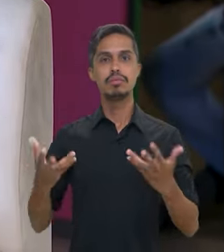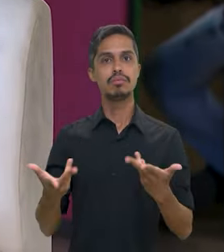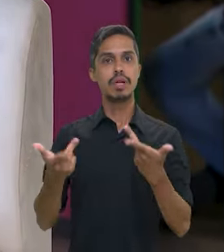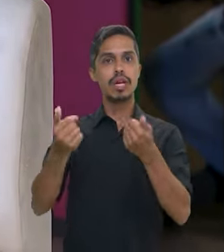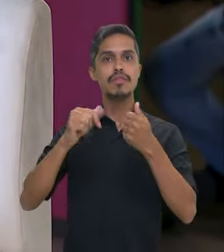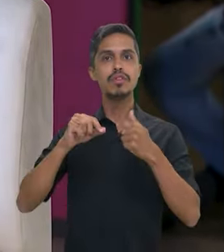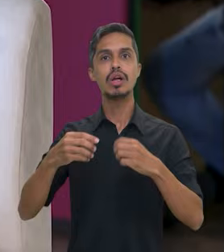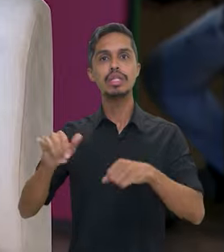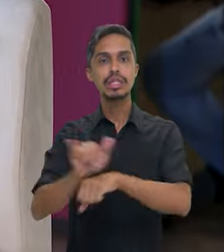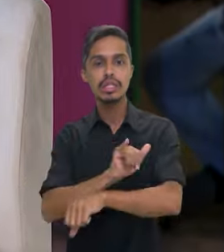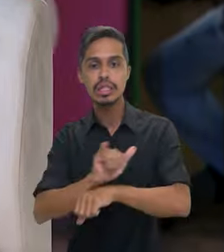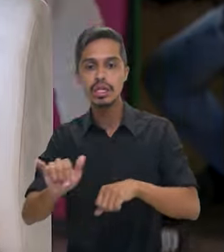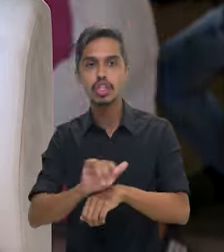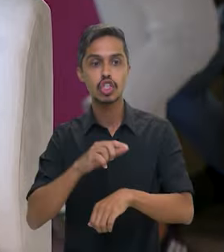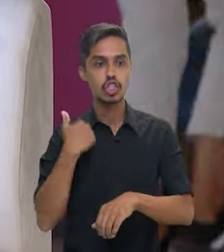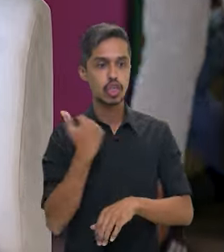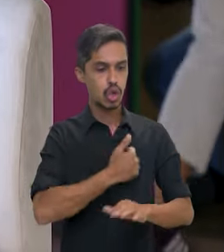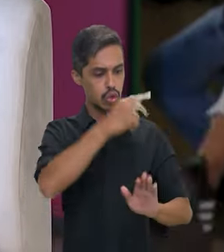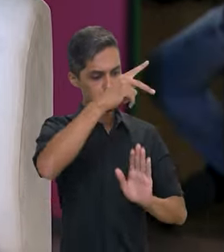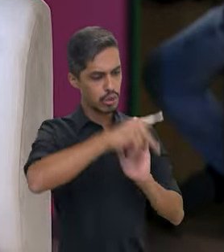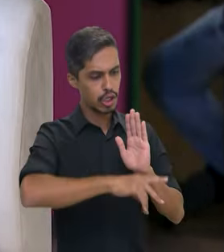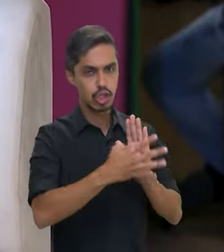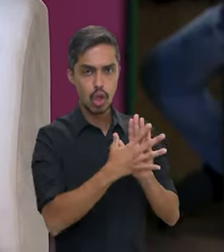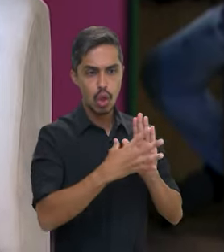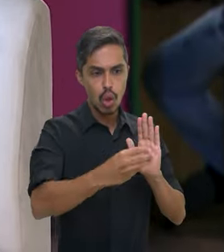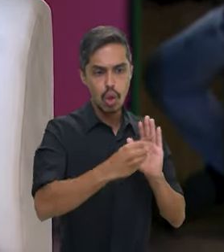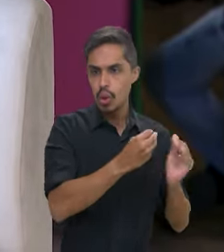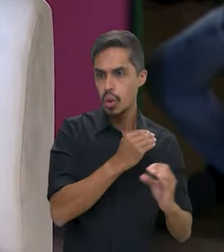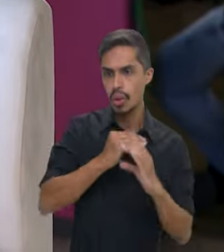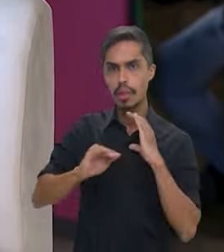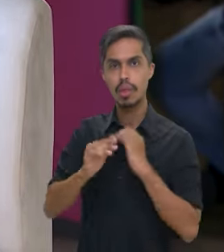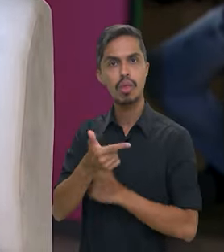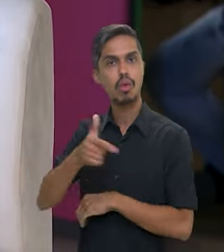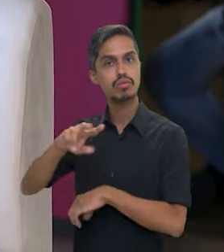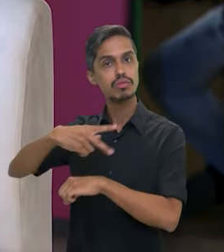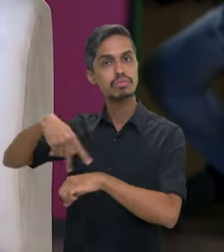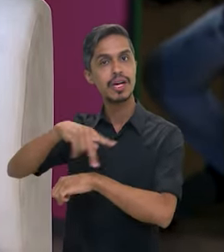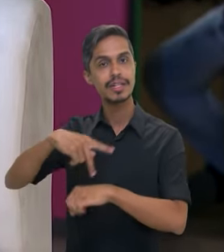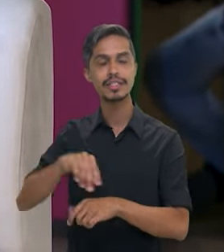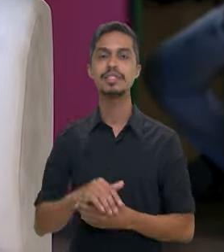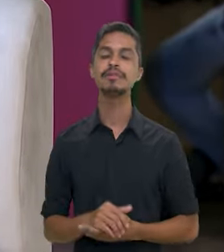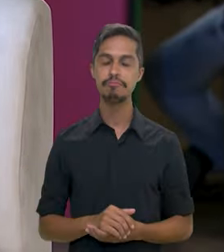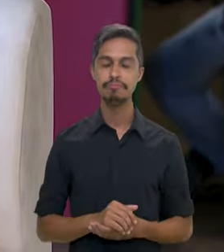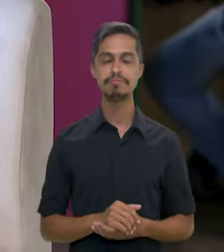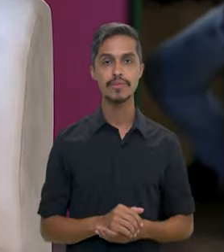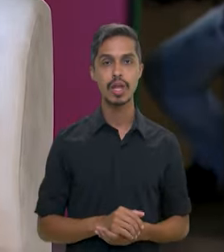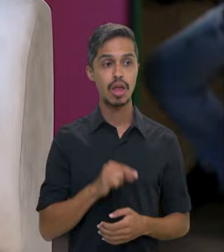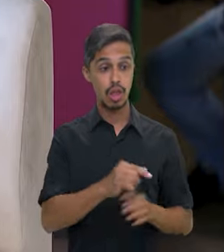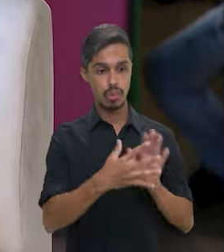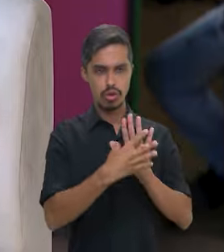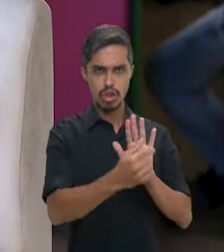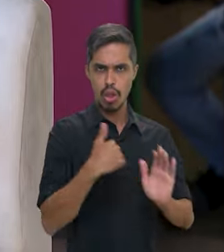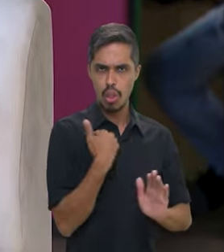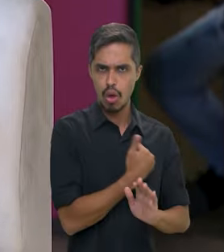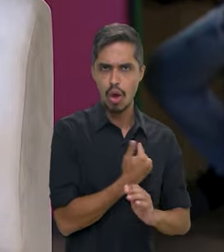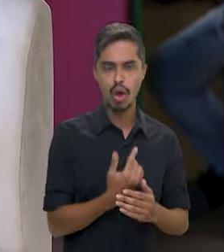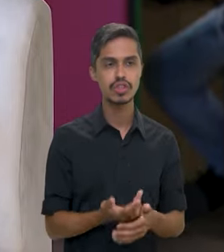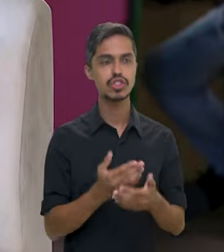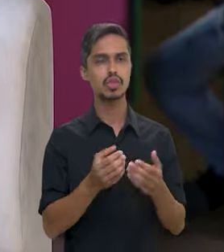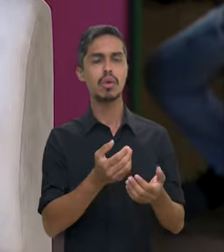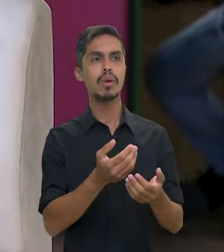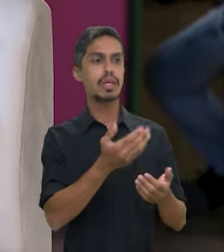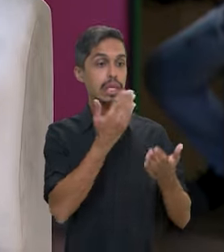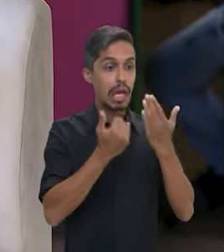e estratégicos, levando o nosso programa também como um modelo para outros países. Esse modelo